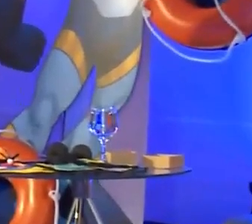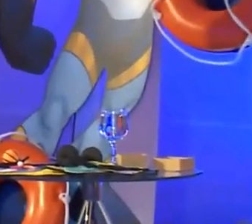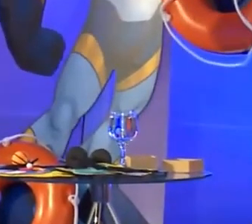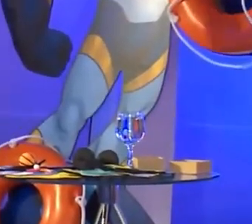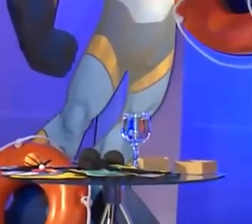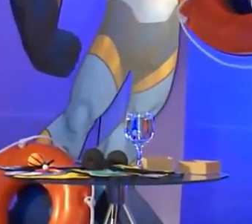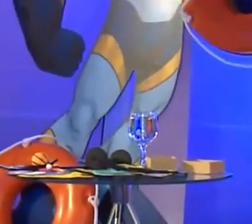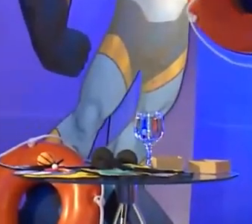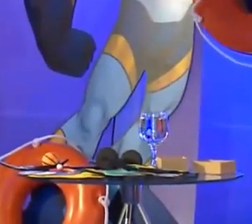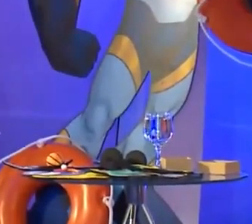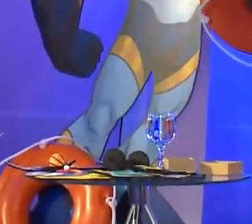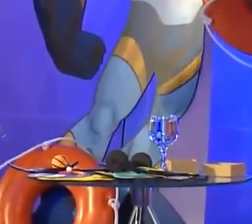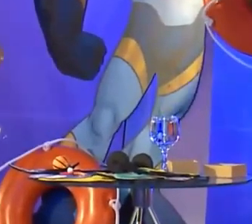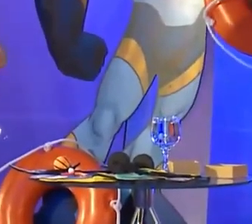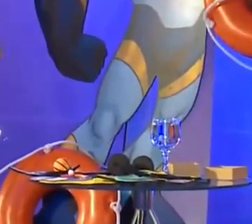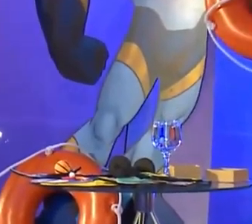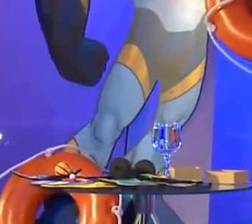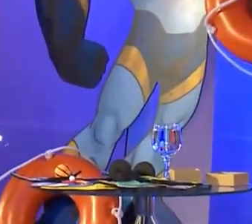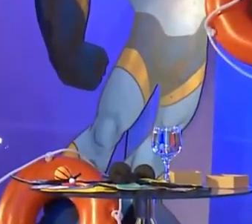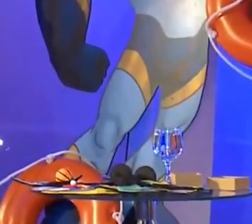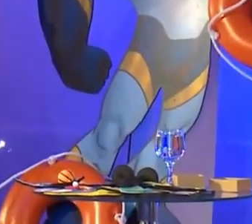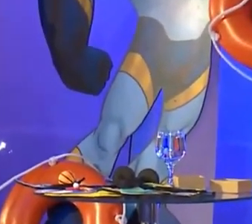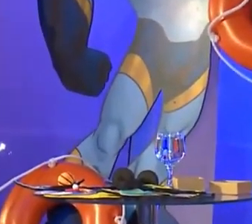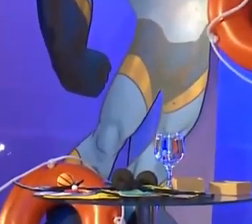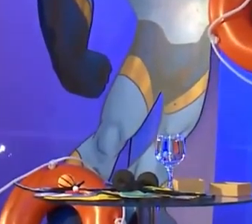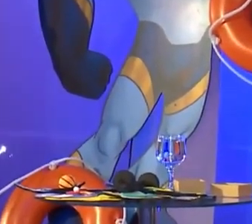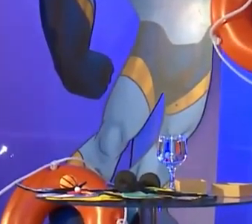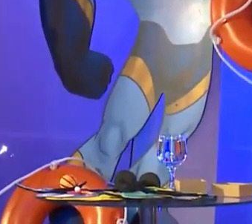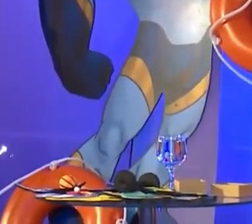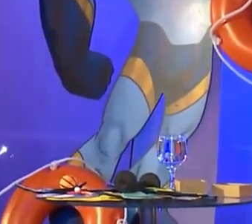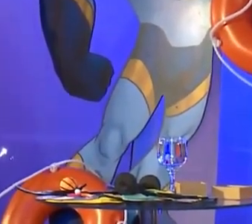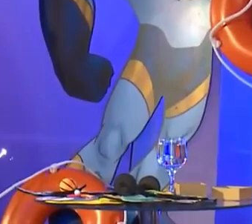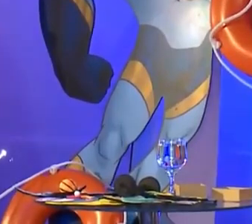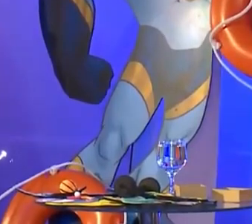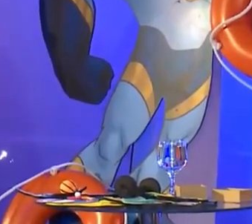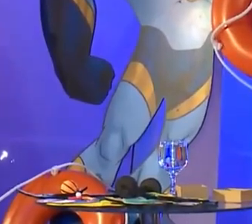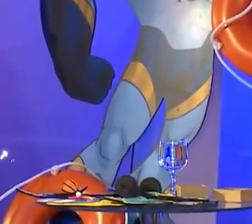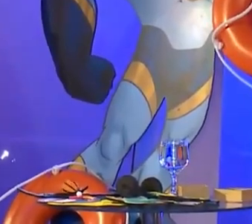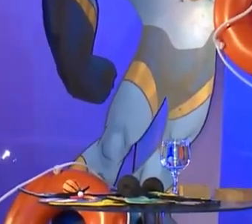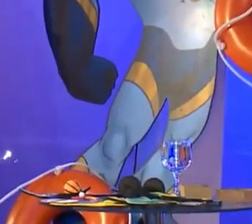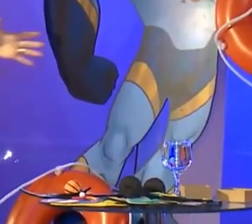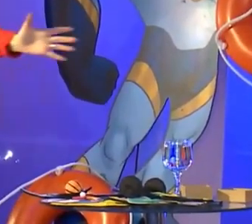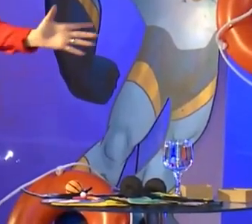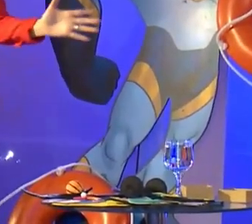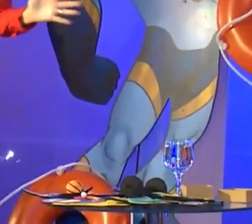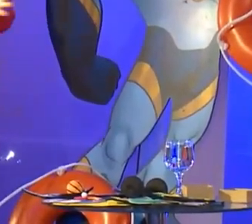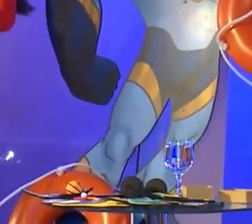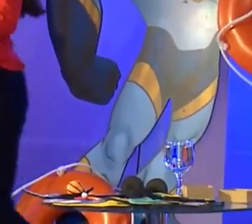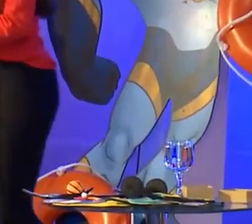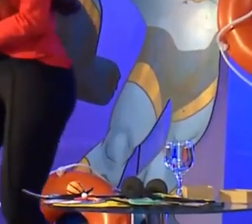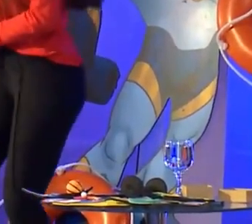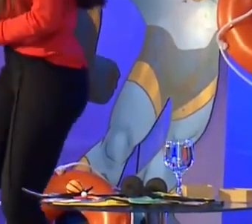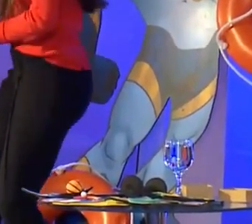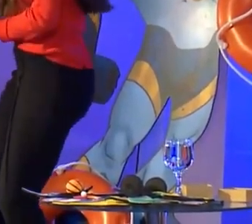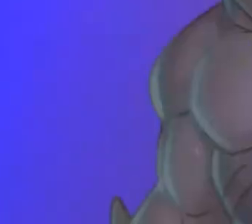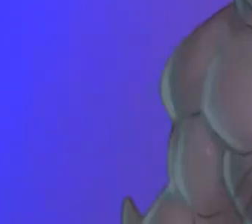A turma tá animada, hein? Muito animada! Colégio Atena!